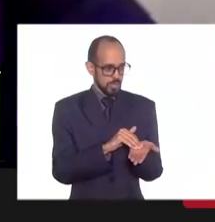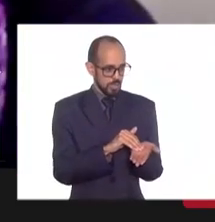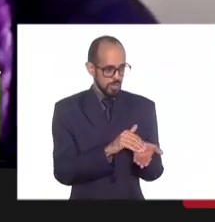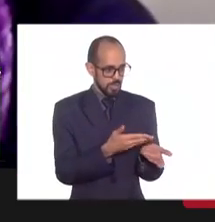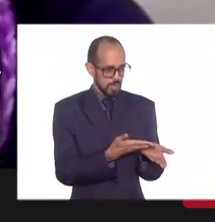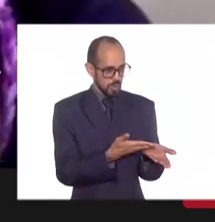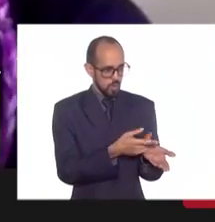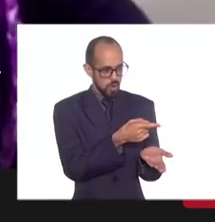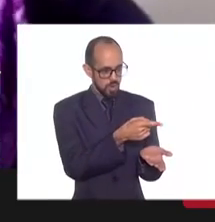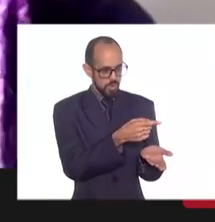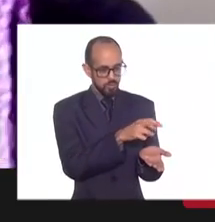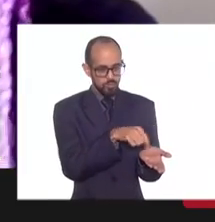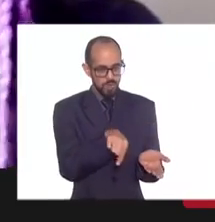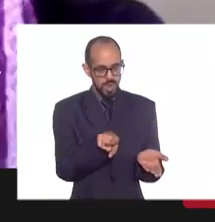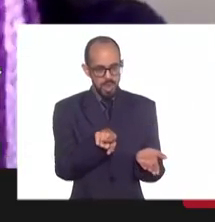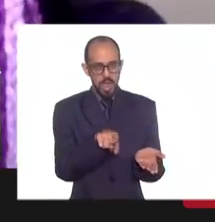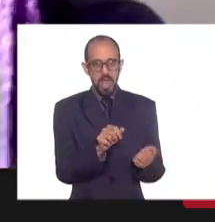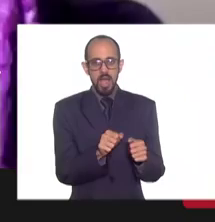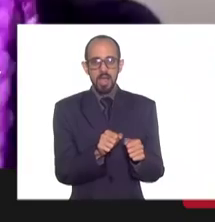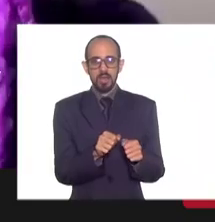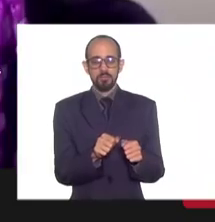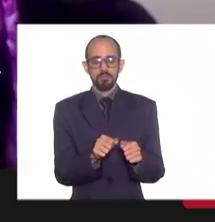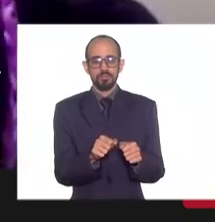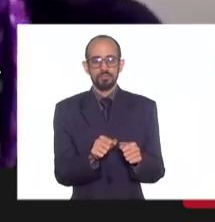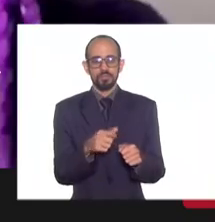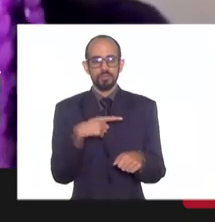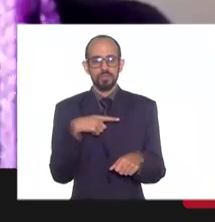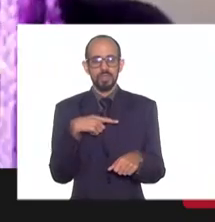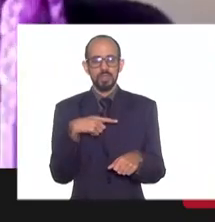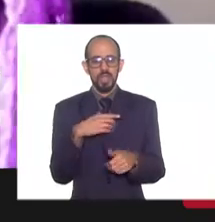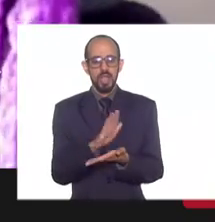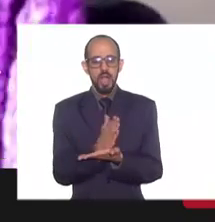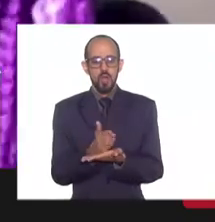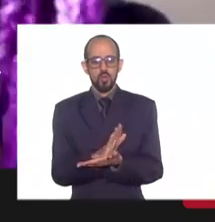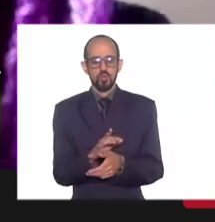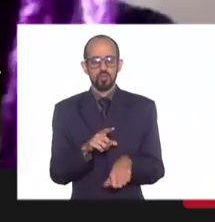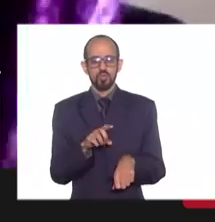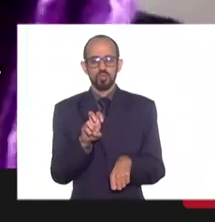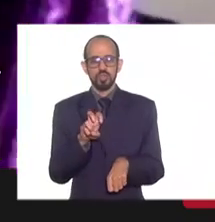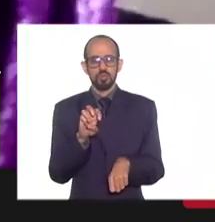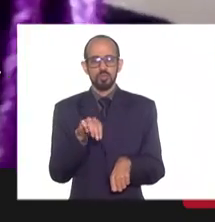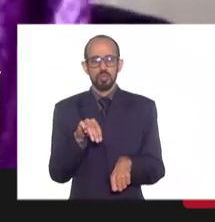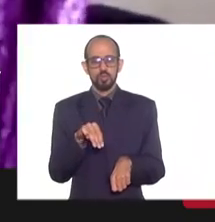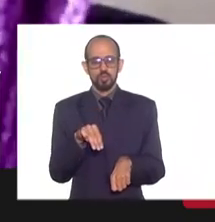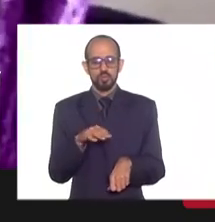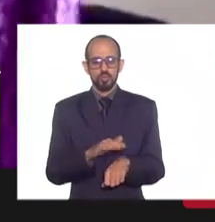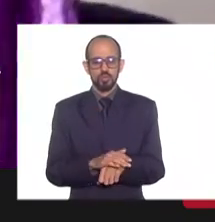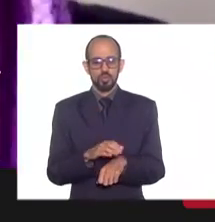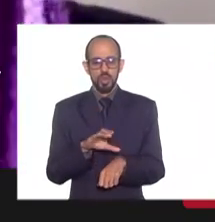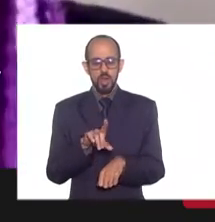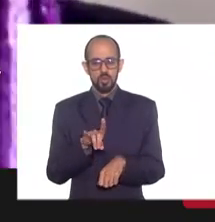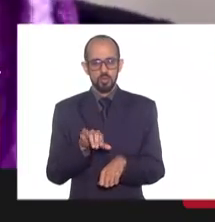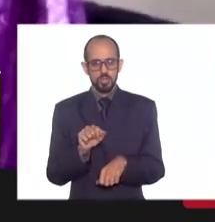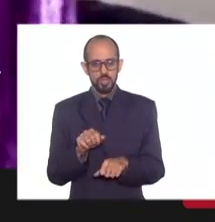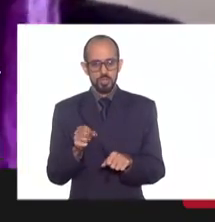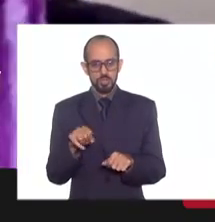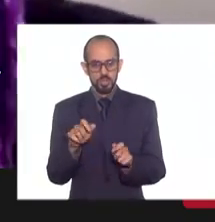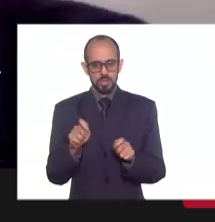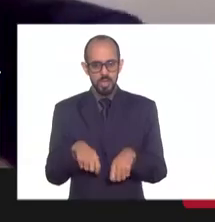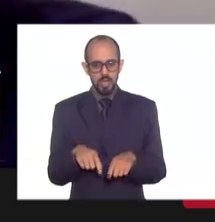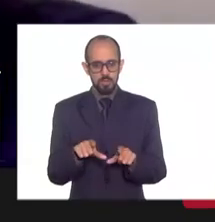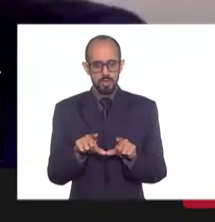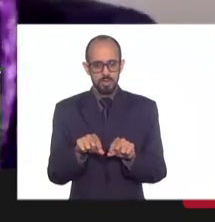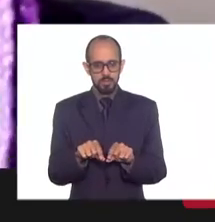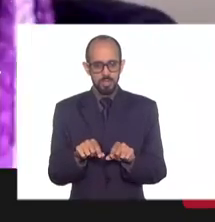vai lá Cláudia você tem aí mais uns cinco minutos mas se possível terminar realmente nesse tempo ou até